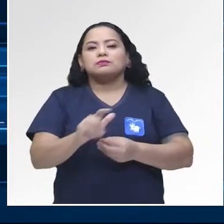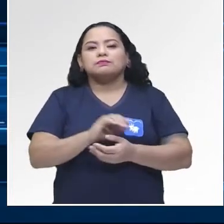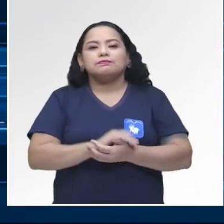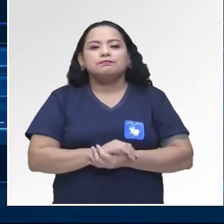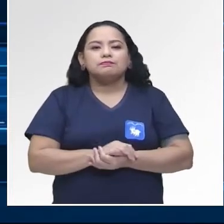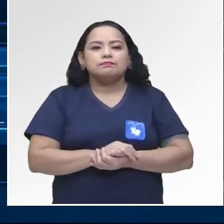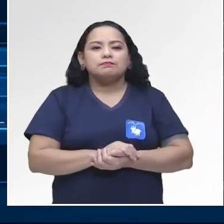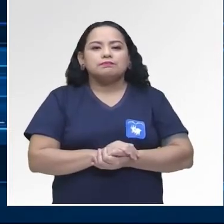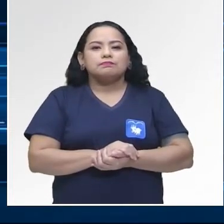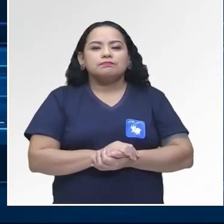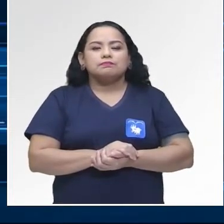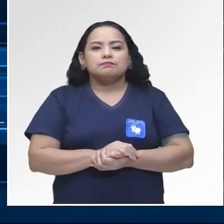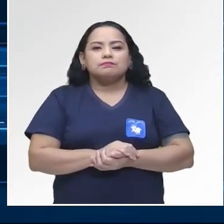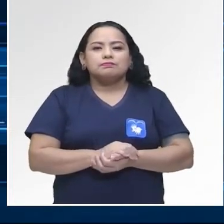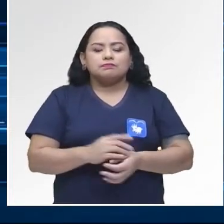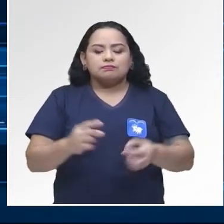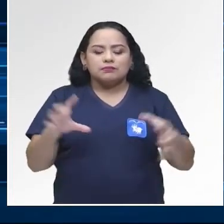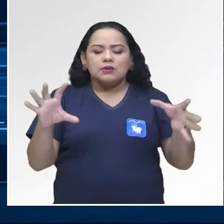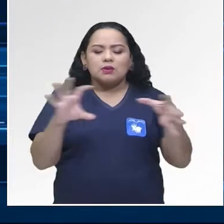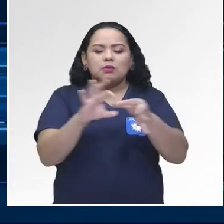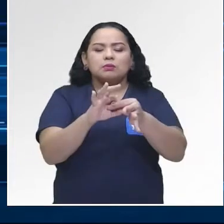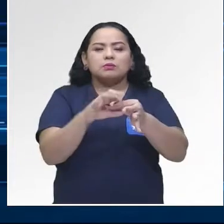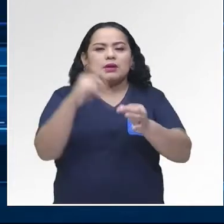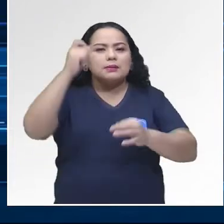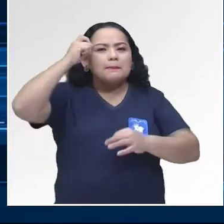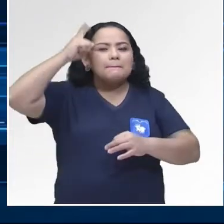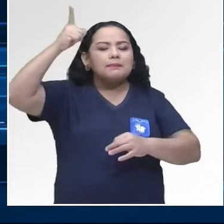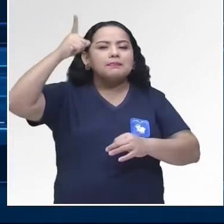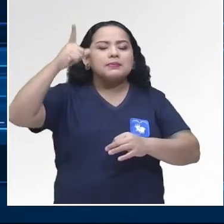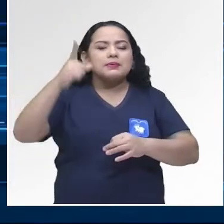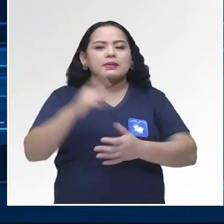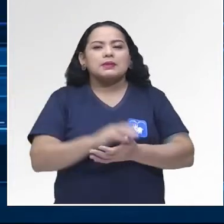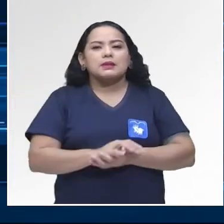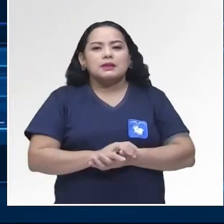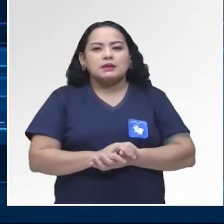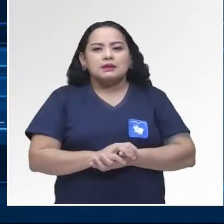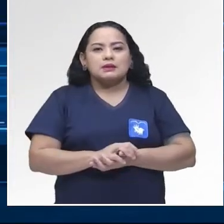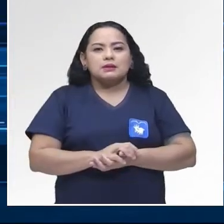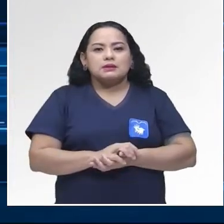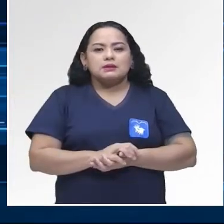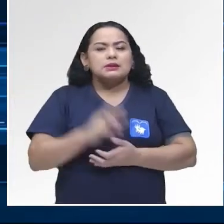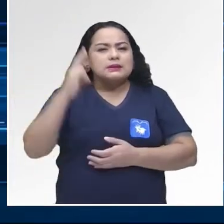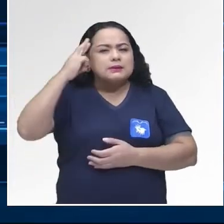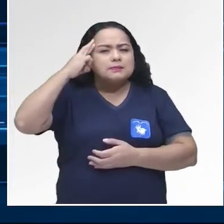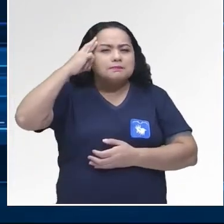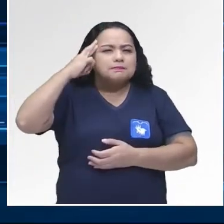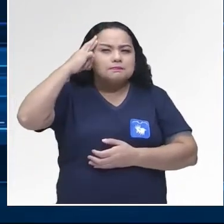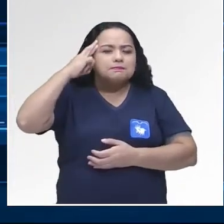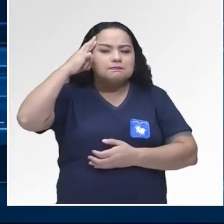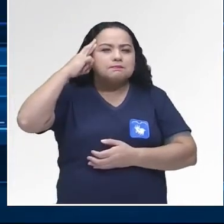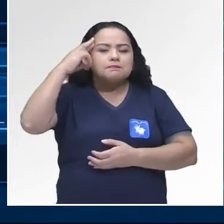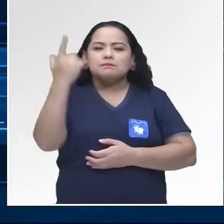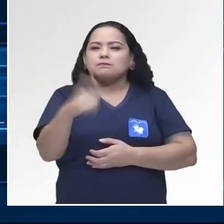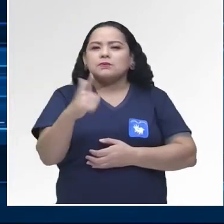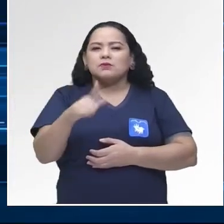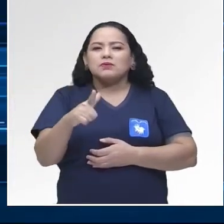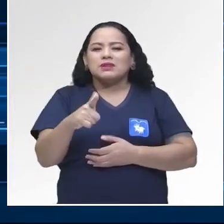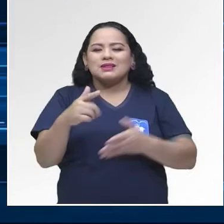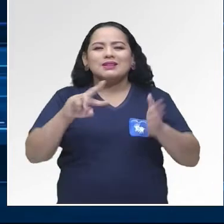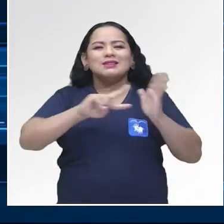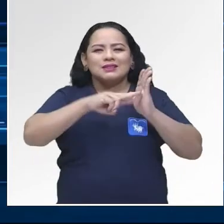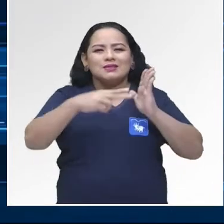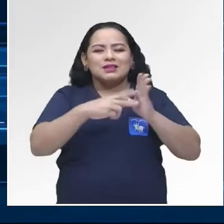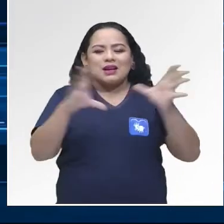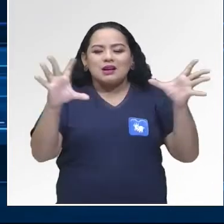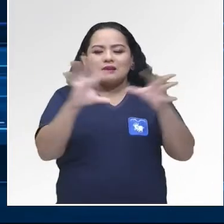que completa essa ideia, né? Então, se ele não é muito racional, ele é mais sentimental, está